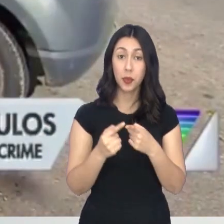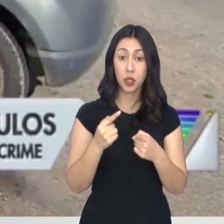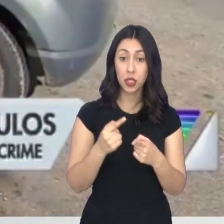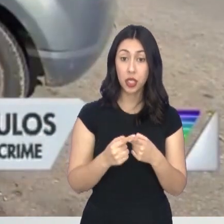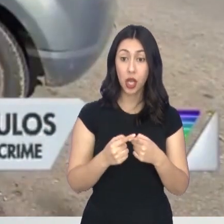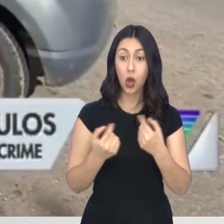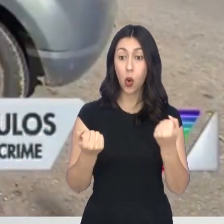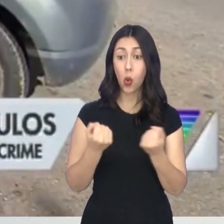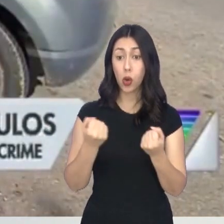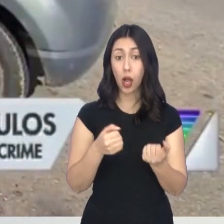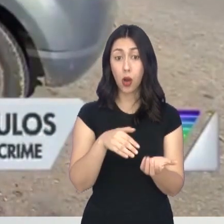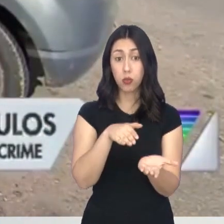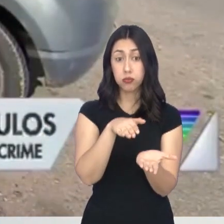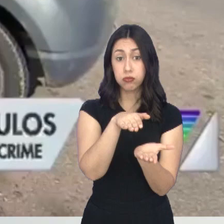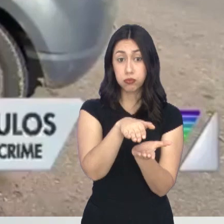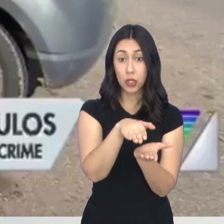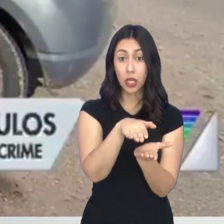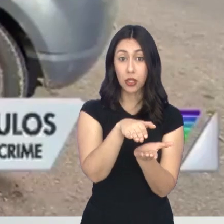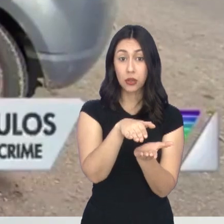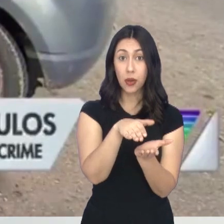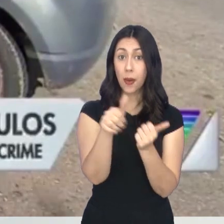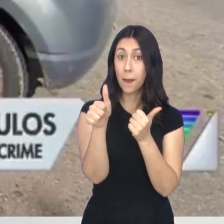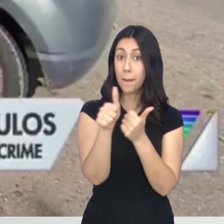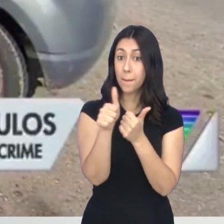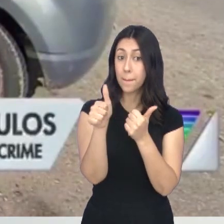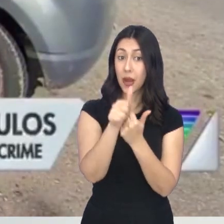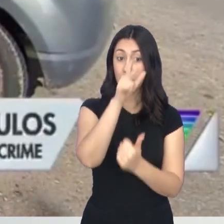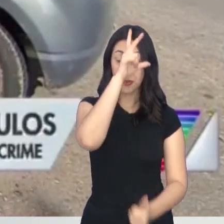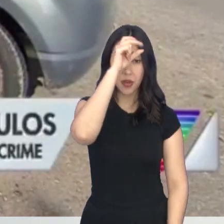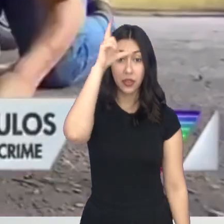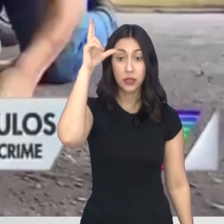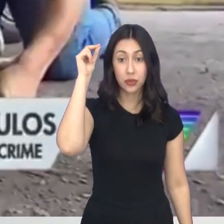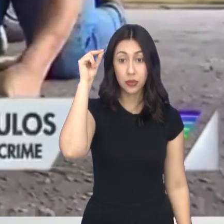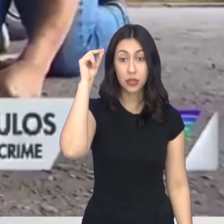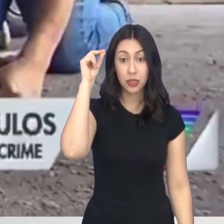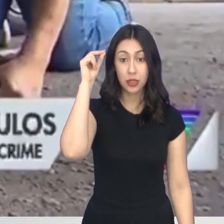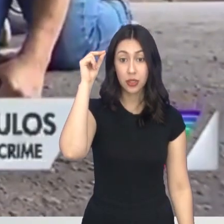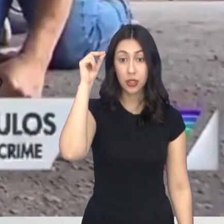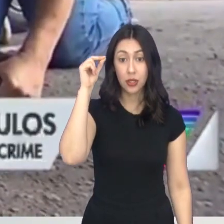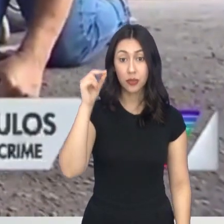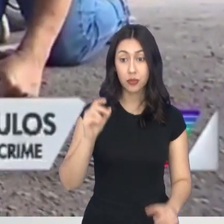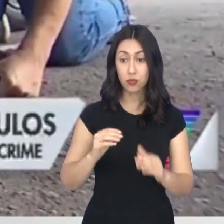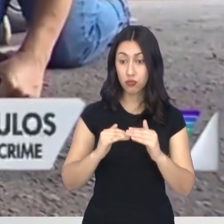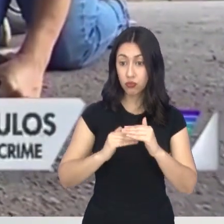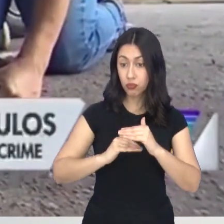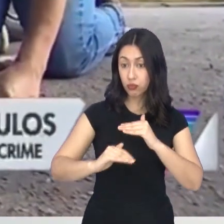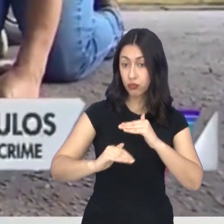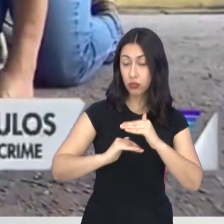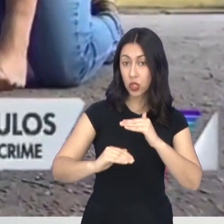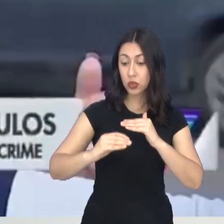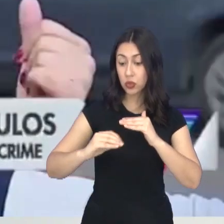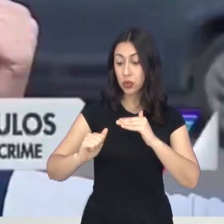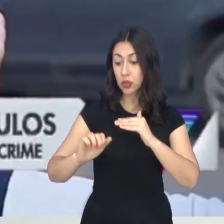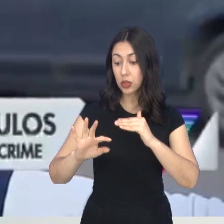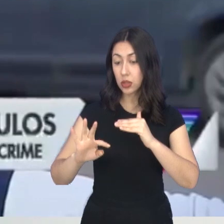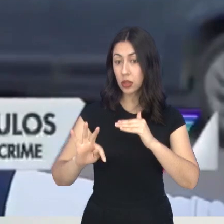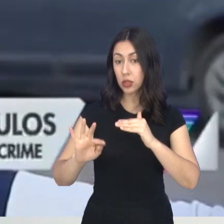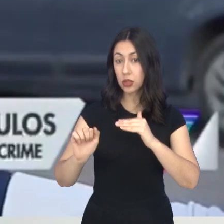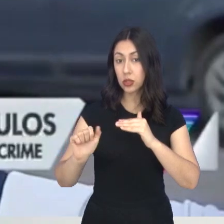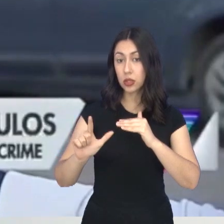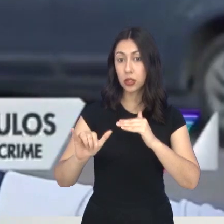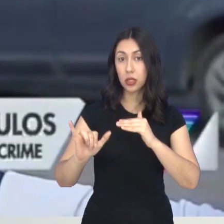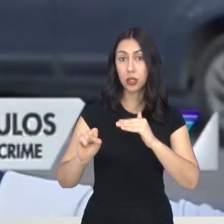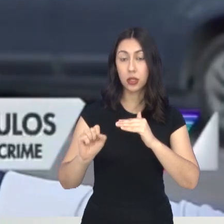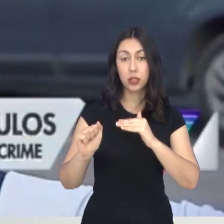enquanto o carro dela estava parado, em uma rua perto da Prefeitura de São José, o catalisador do veículo foi furtado. Eu estacionei